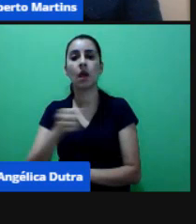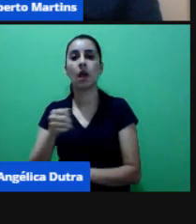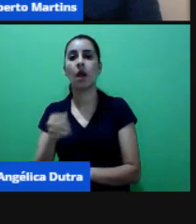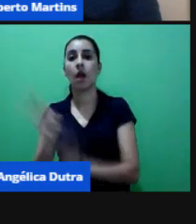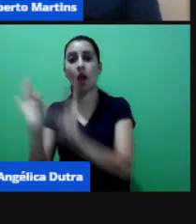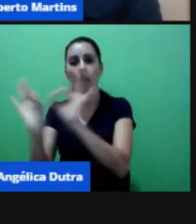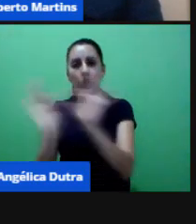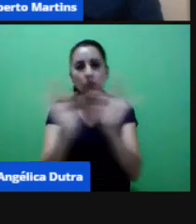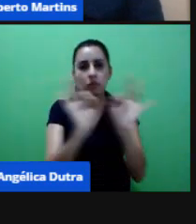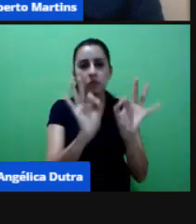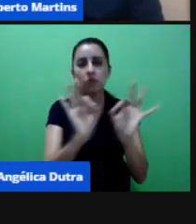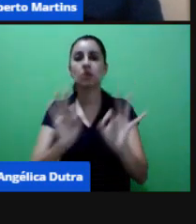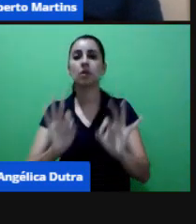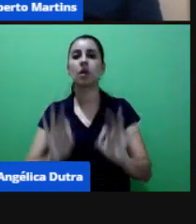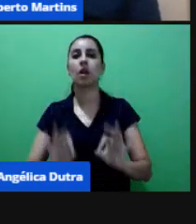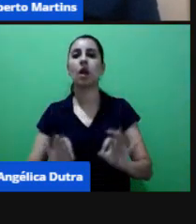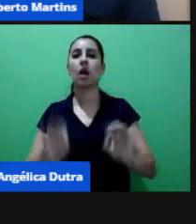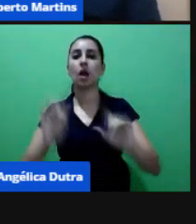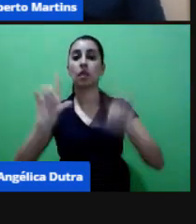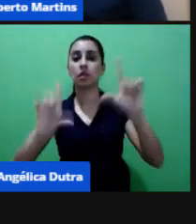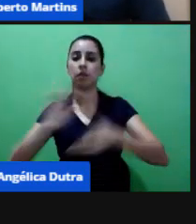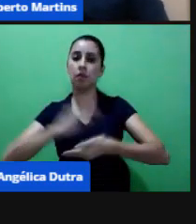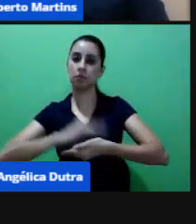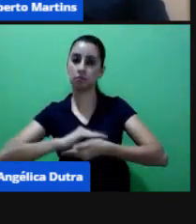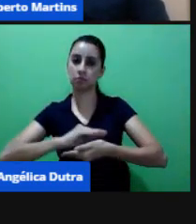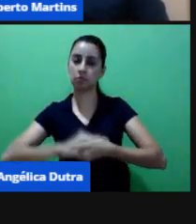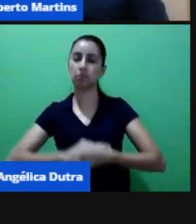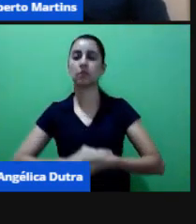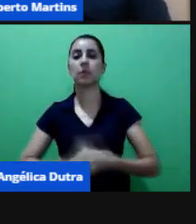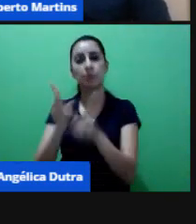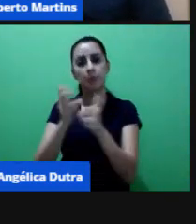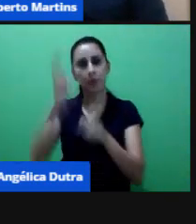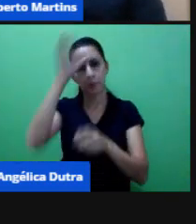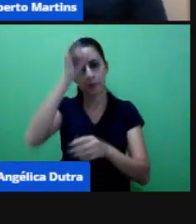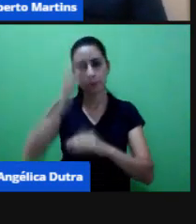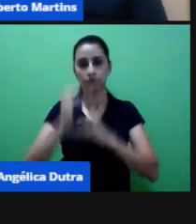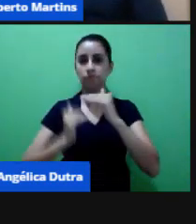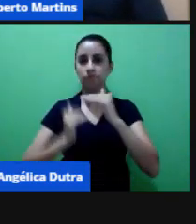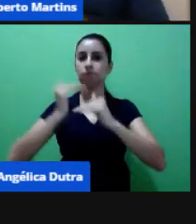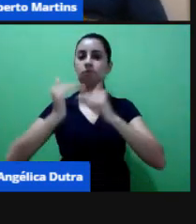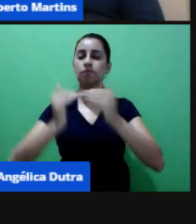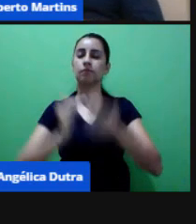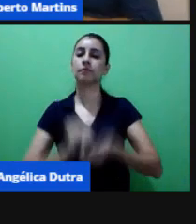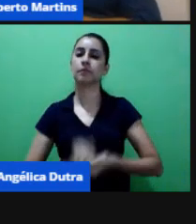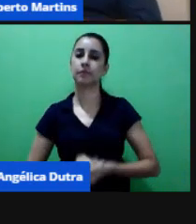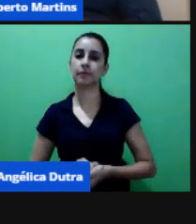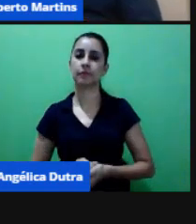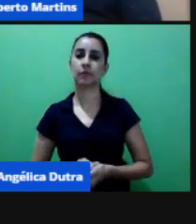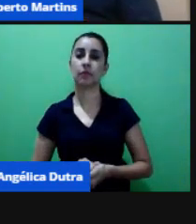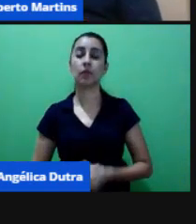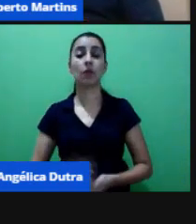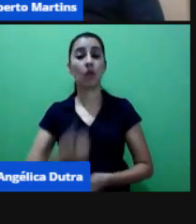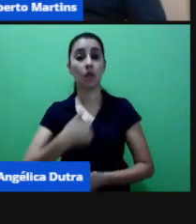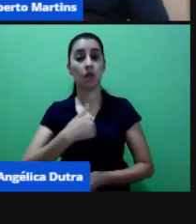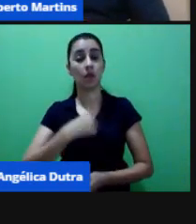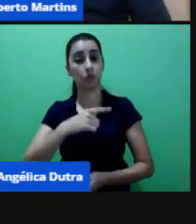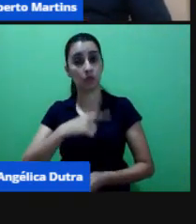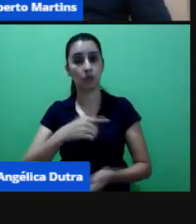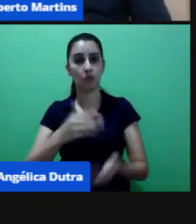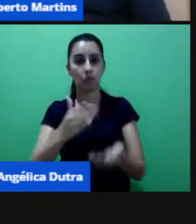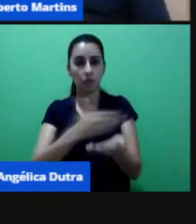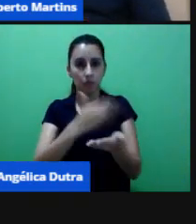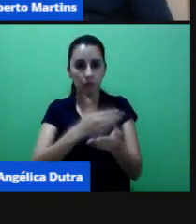aplicativos e redes sociais. Então, o que a gente entende disso? Eu tenho um caderno base e quando